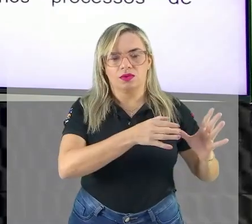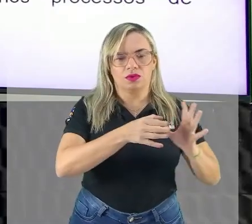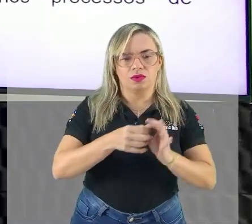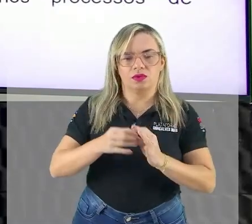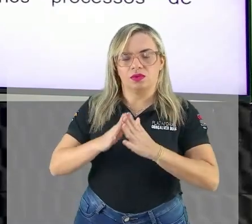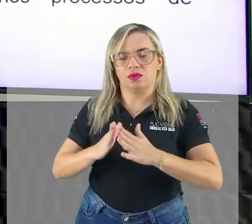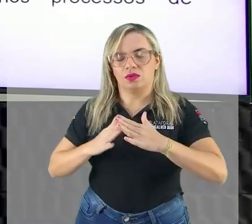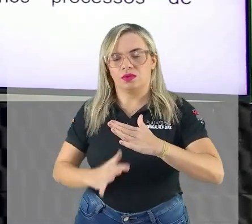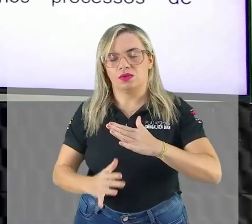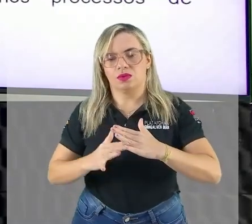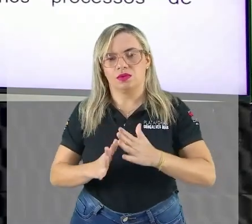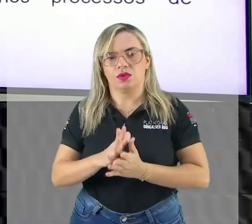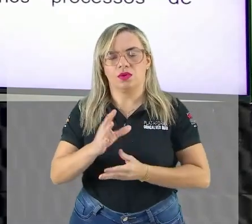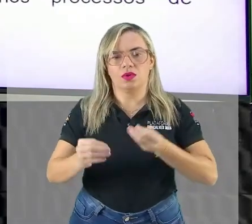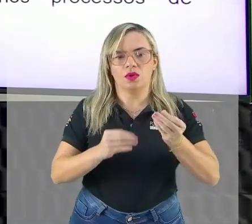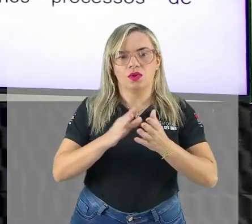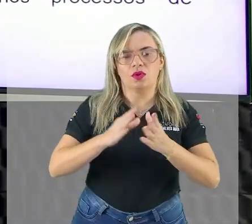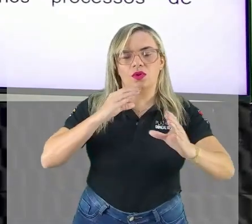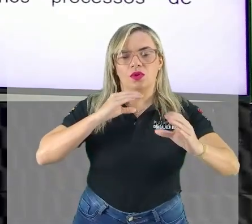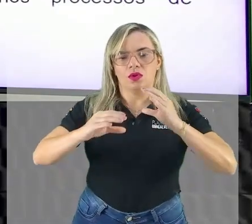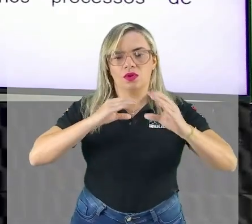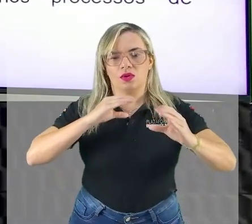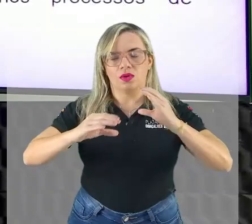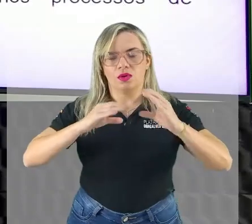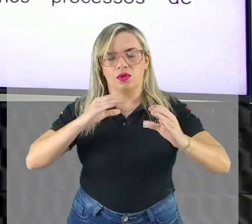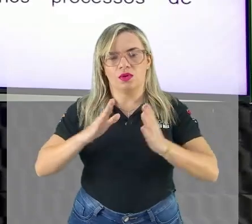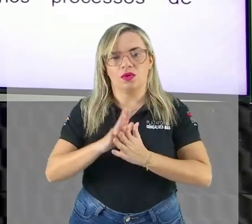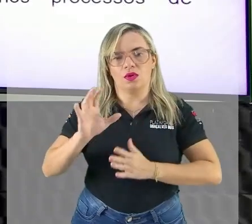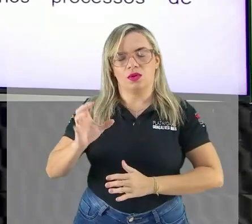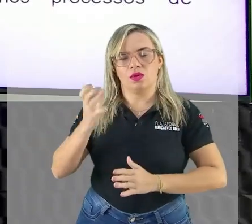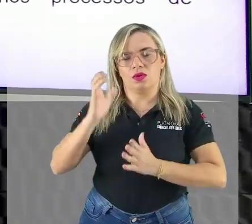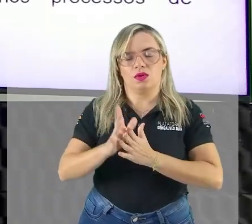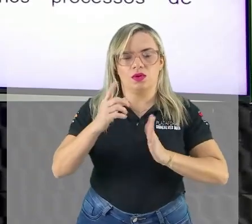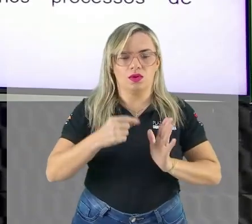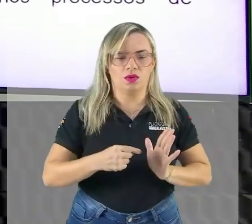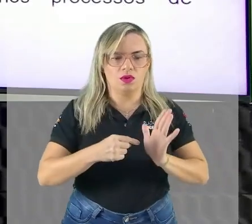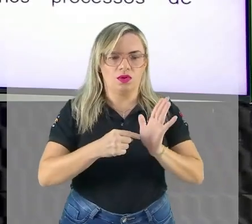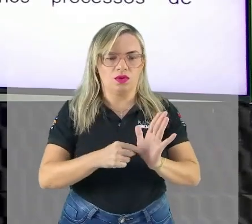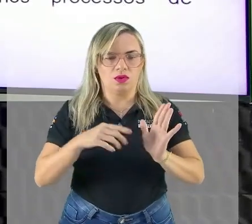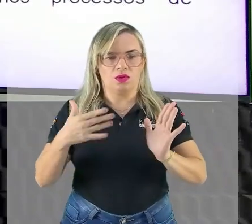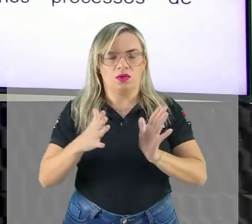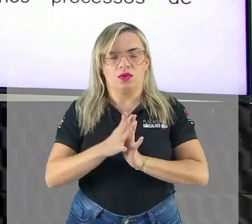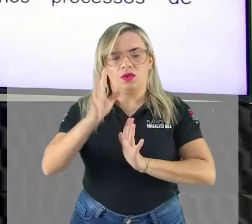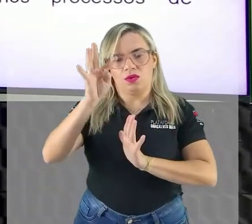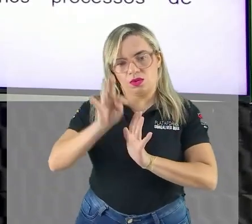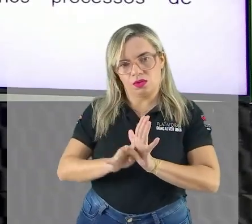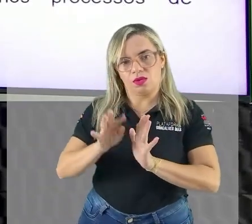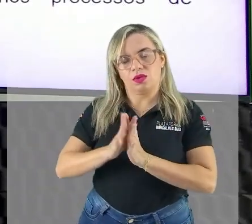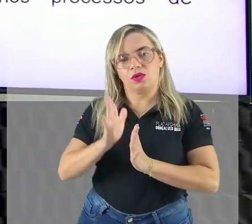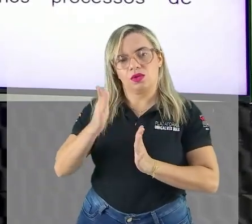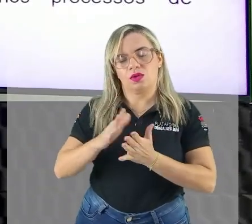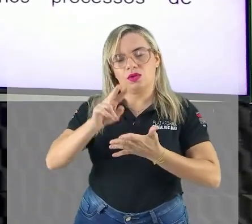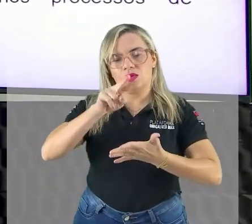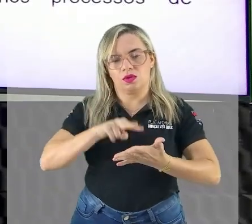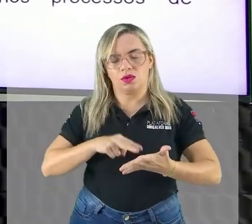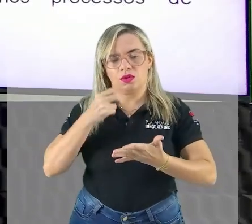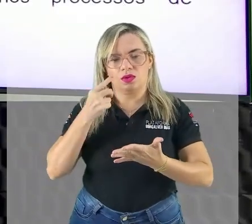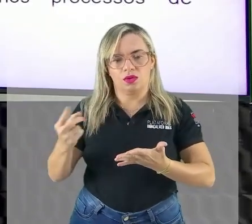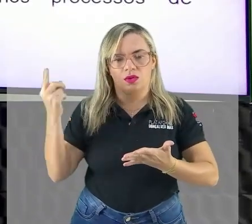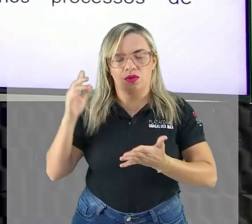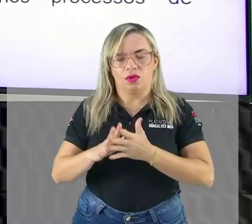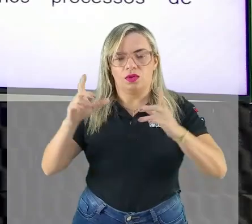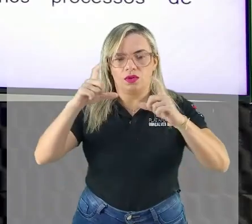da imigração, essa forma de comunicação, né, que é apresentada, né, no texto que a gente acabou de ler, a gente vai ver